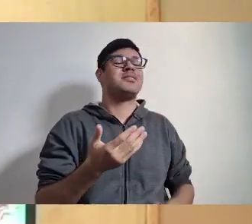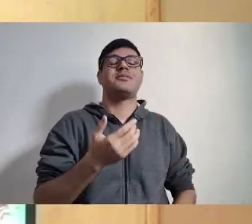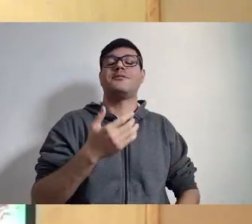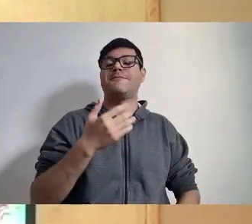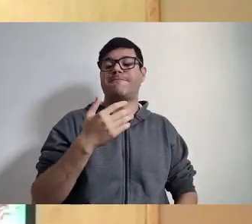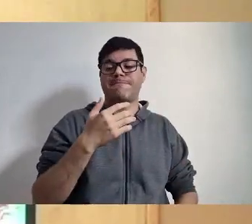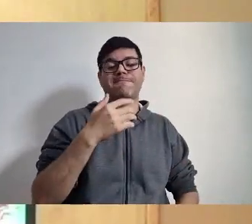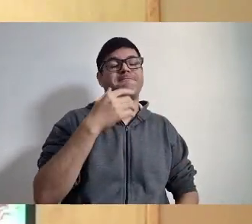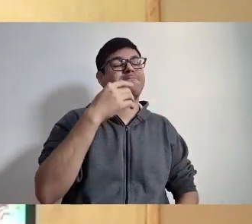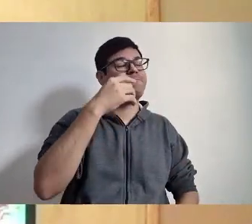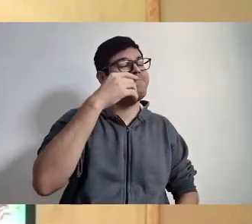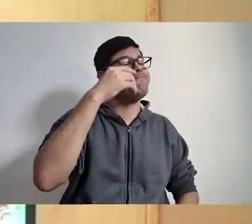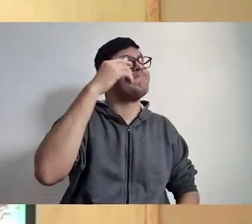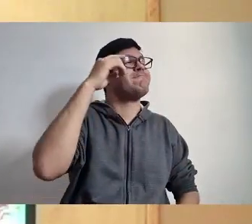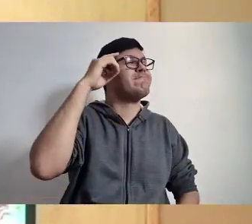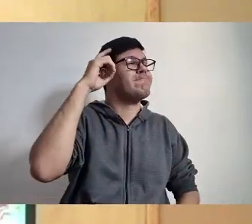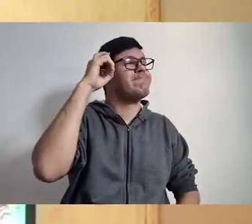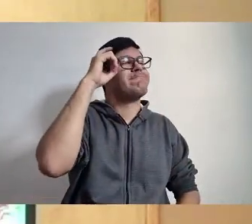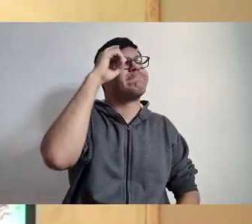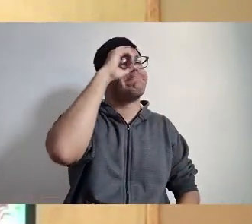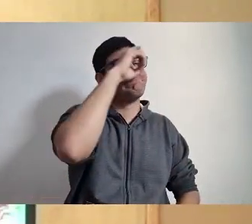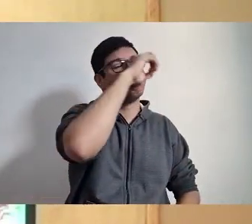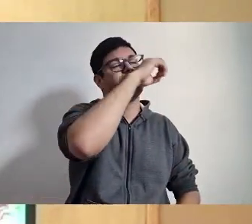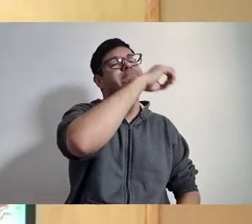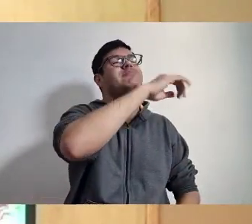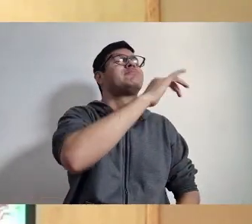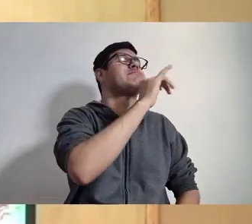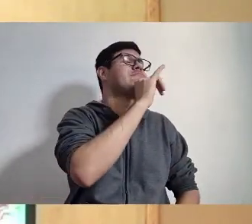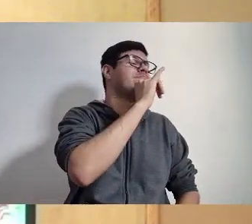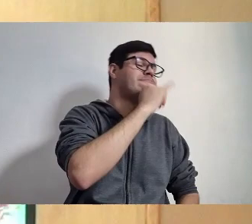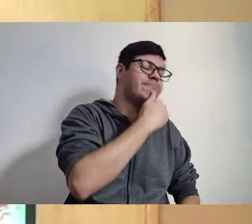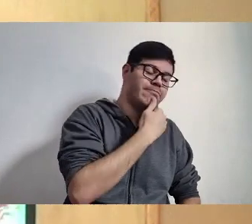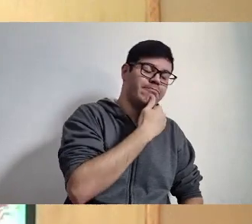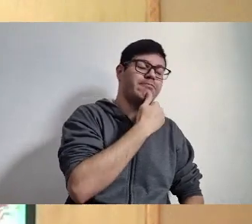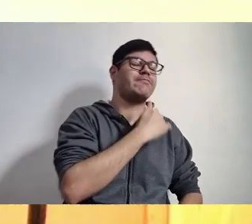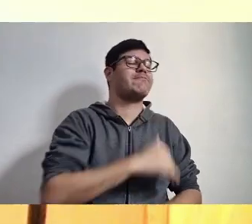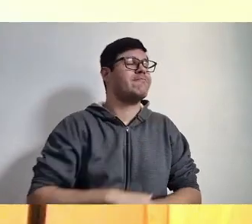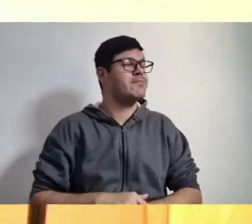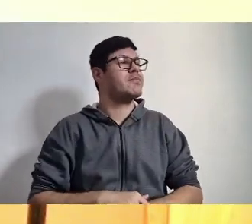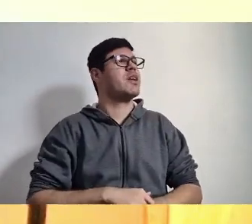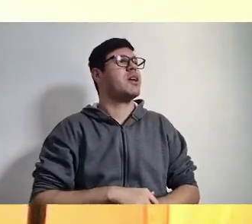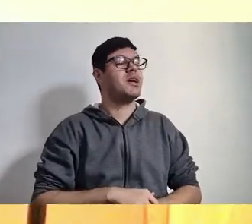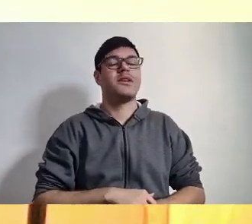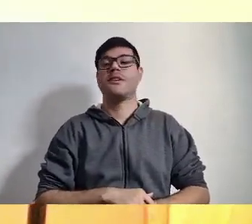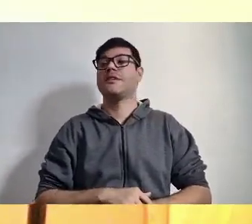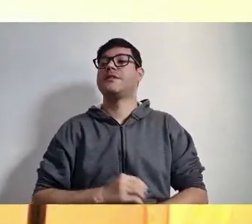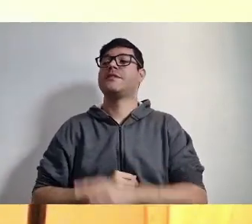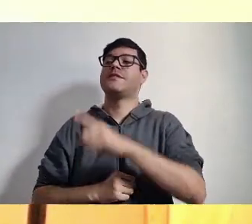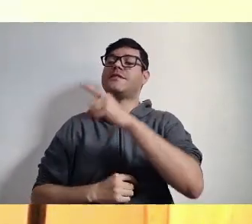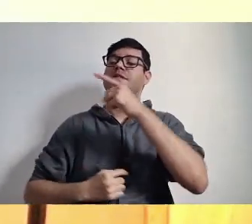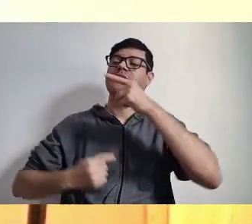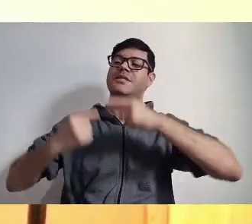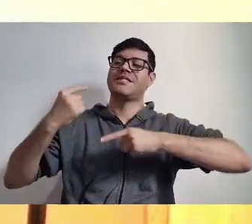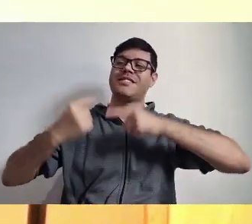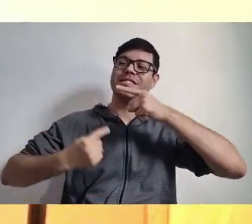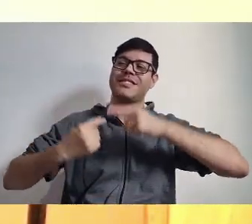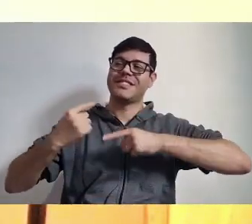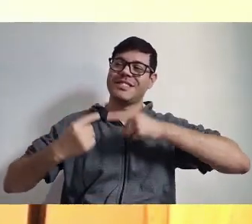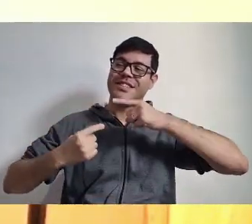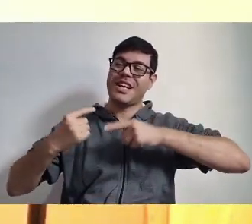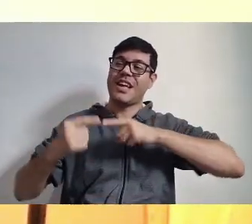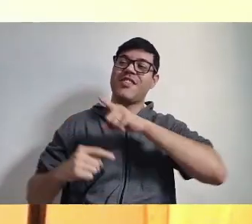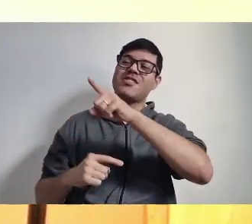vi bastante isso. Lamentável, isso é um absurdo. Bom, deixa eu perguntar aí a sua carreira política. Vamos falar de você mais um pouco,